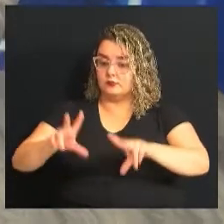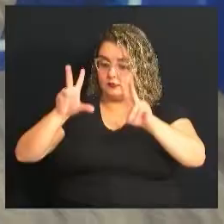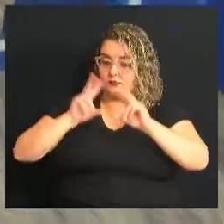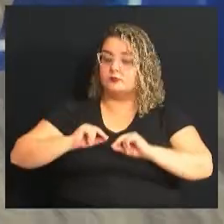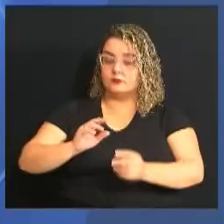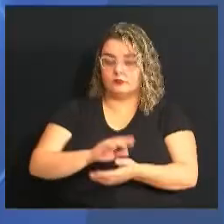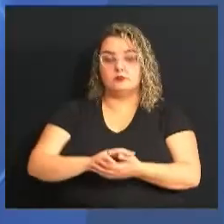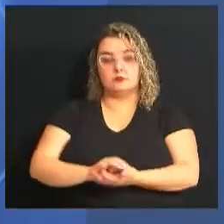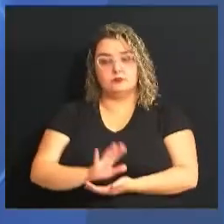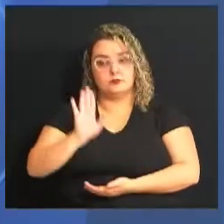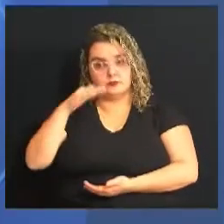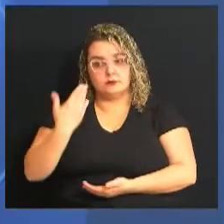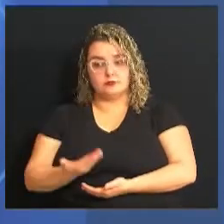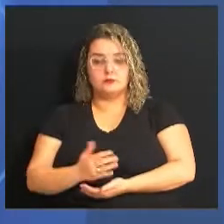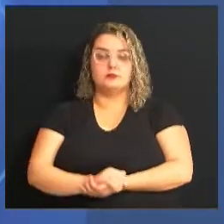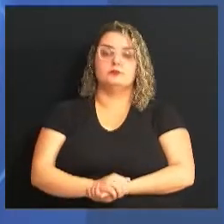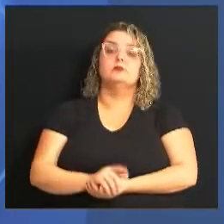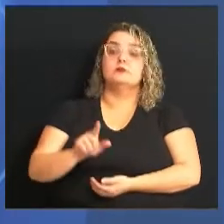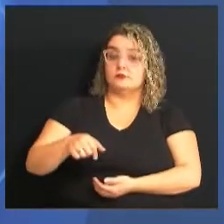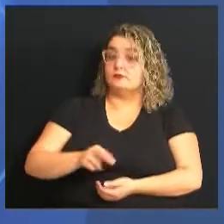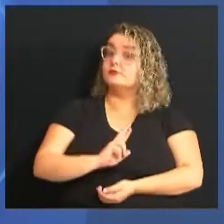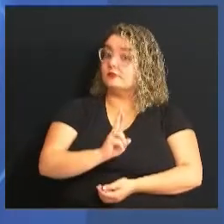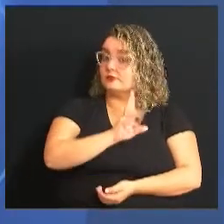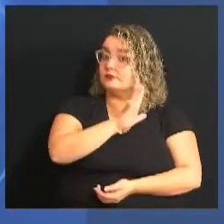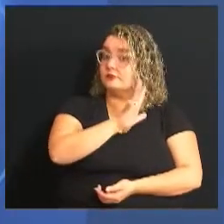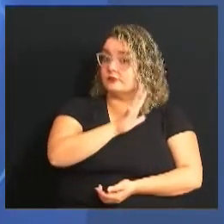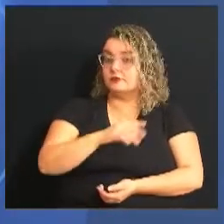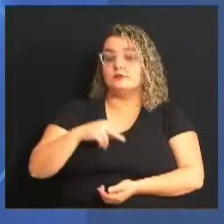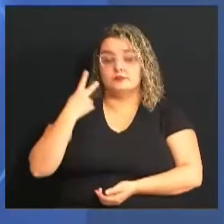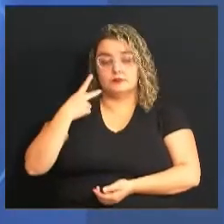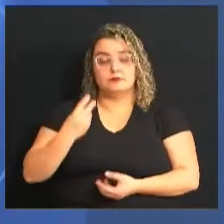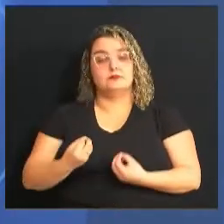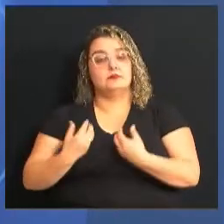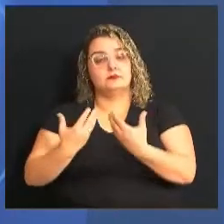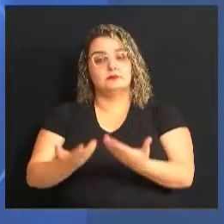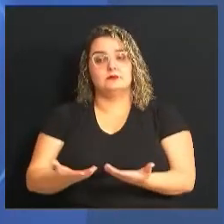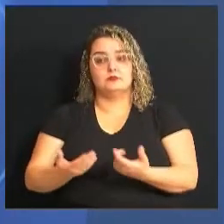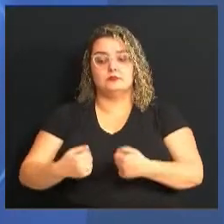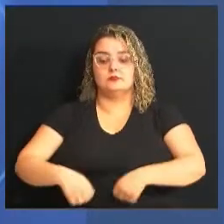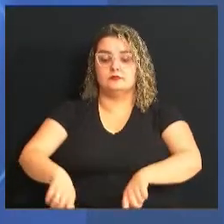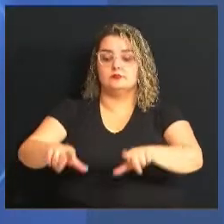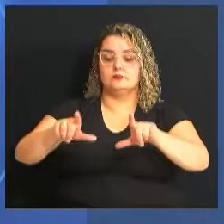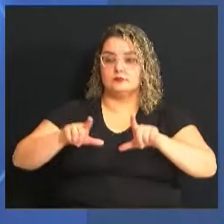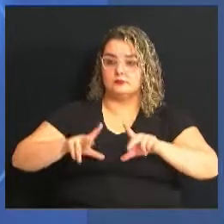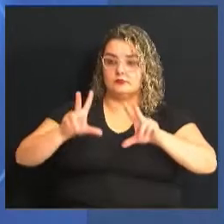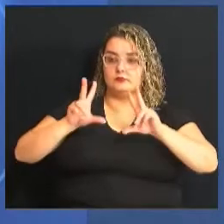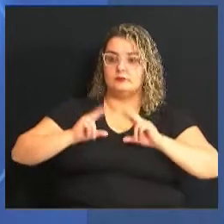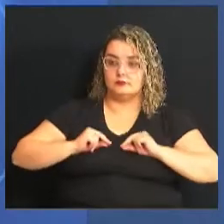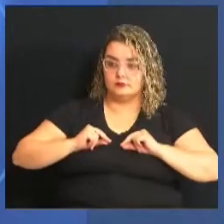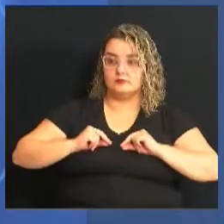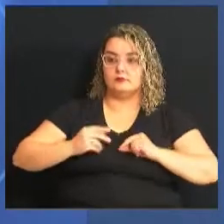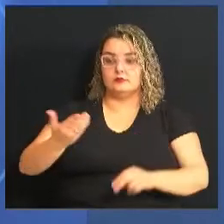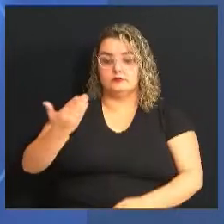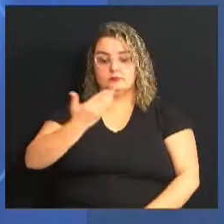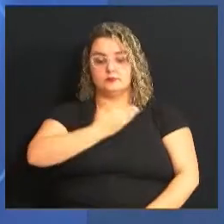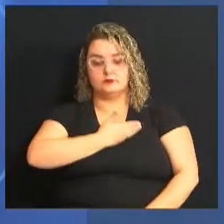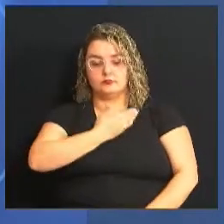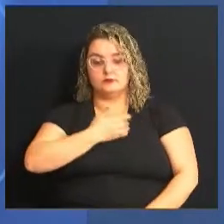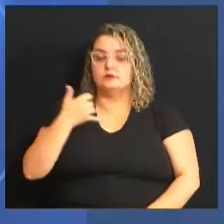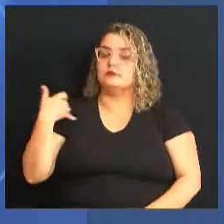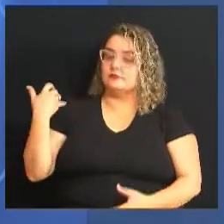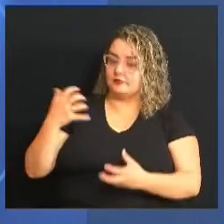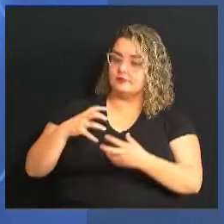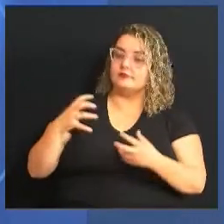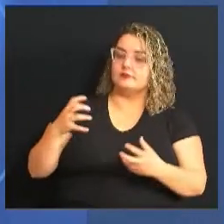por iniciativa do vereador Rubens Gás, será entregue o diploma de mérito Amigo da Terceira Idade